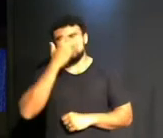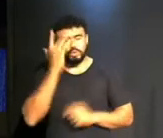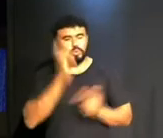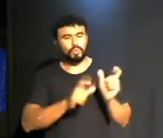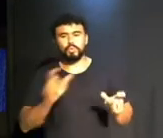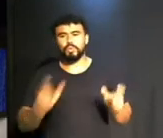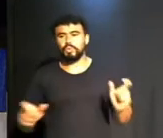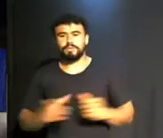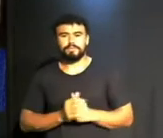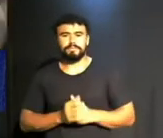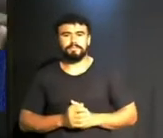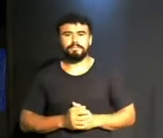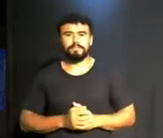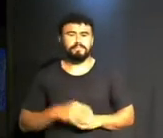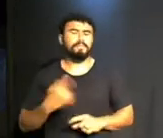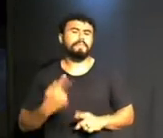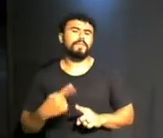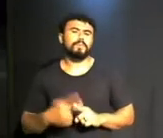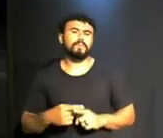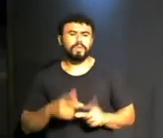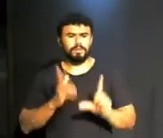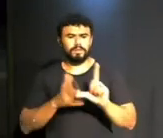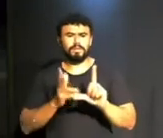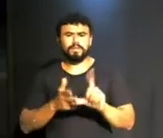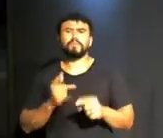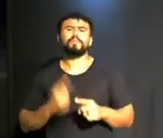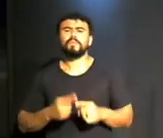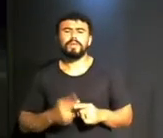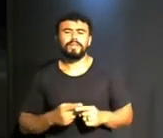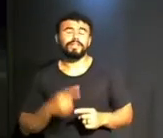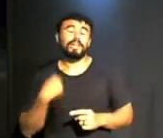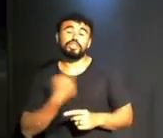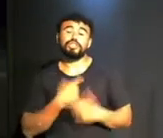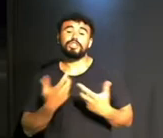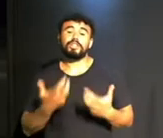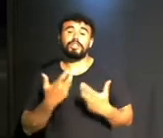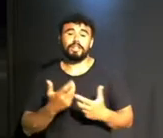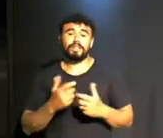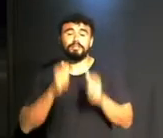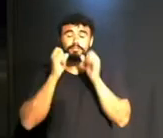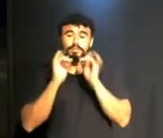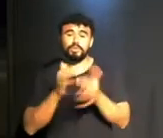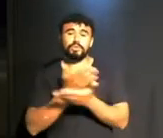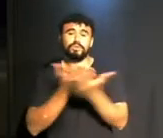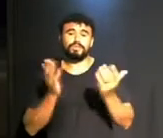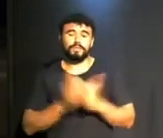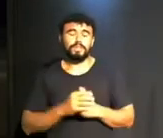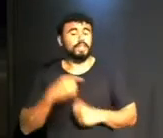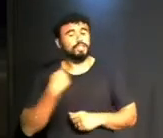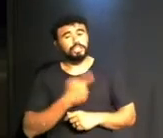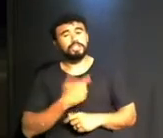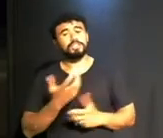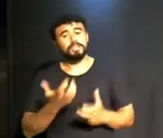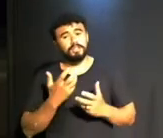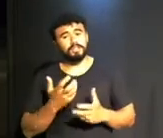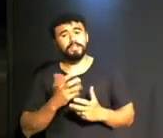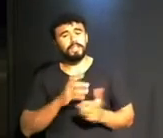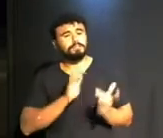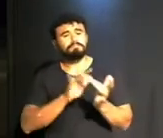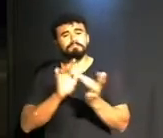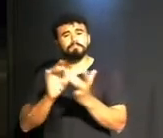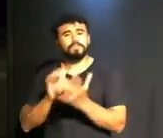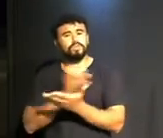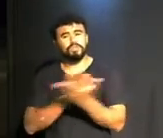as pessoas porque dessa transmissão porque nós queremos alcançar você que nós queremos abrir suar você